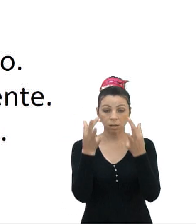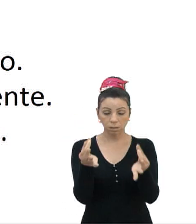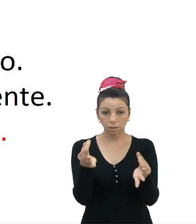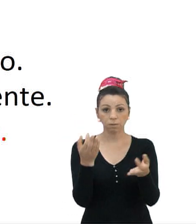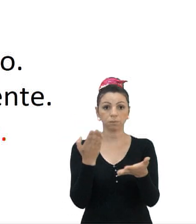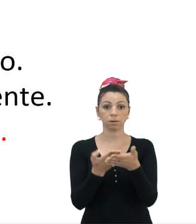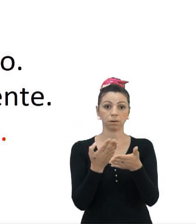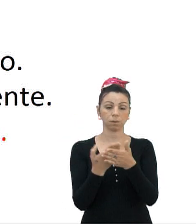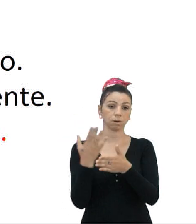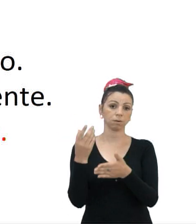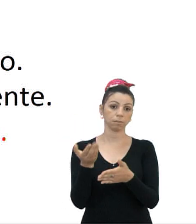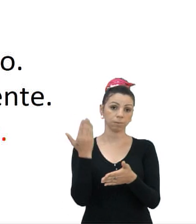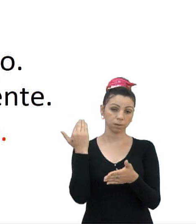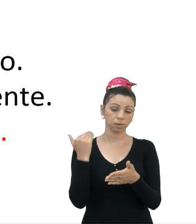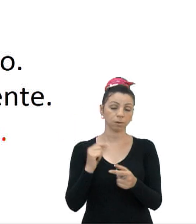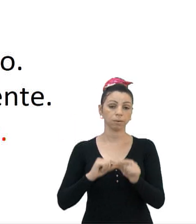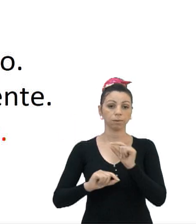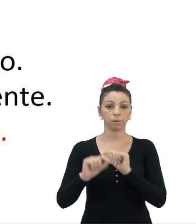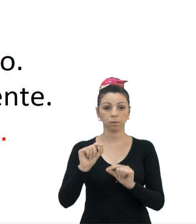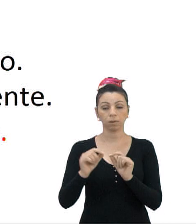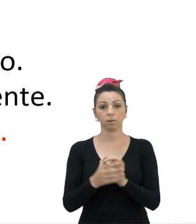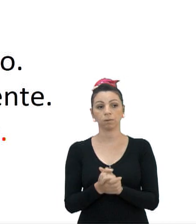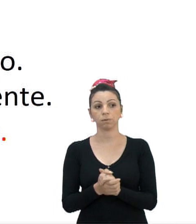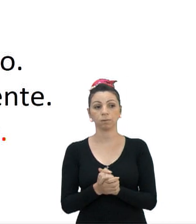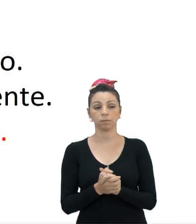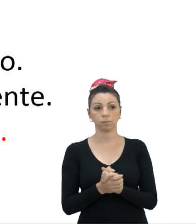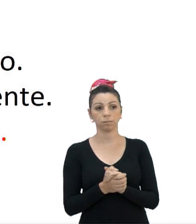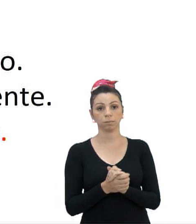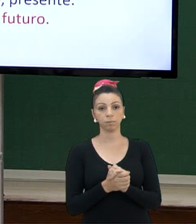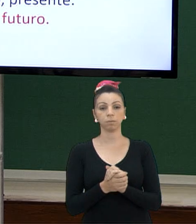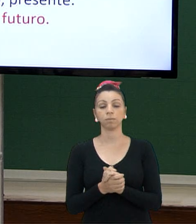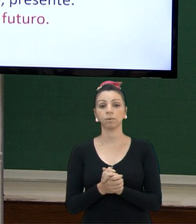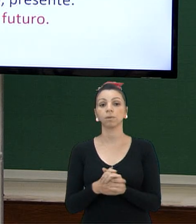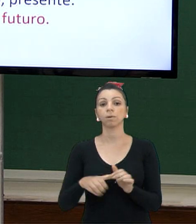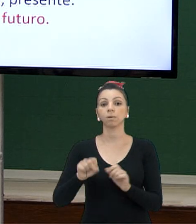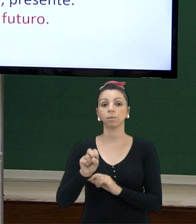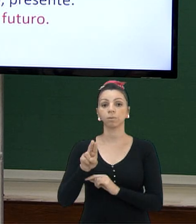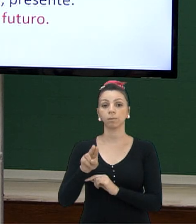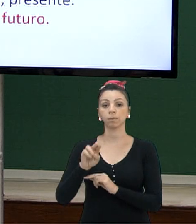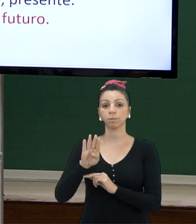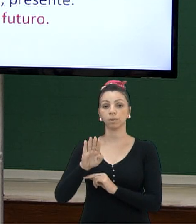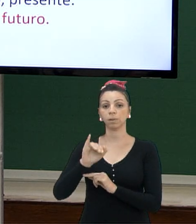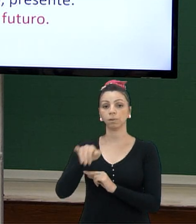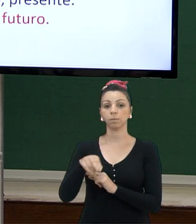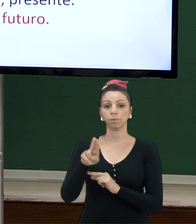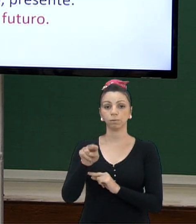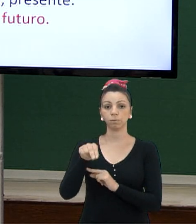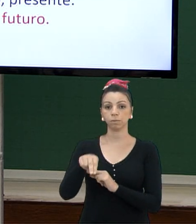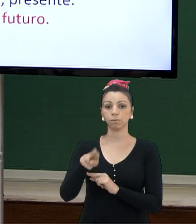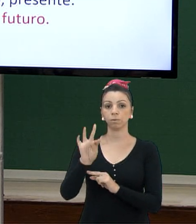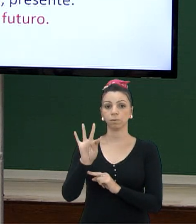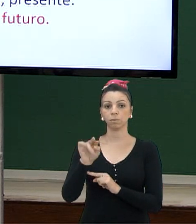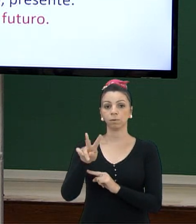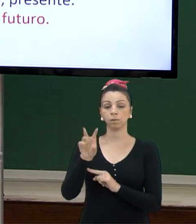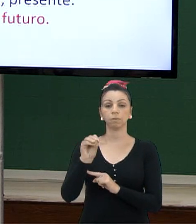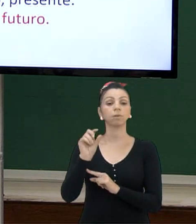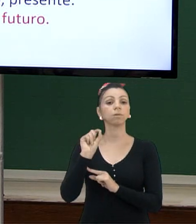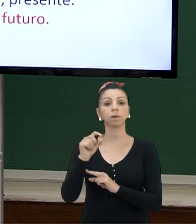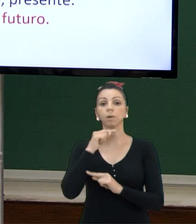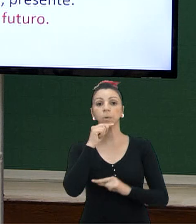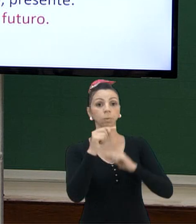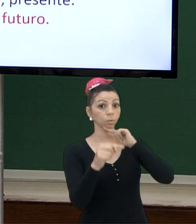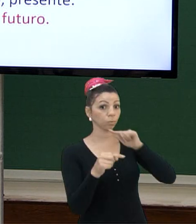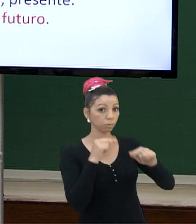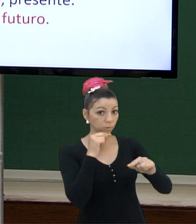aula anterior, você sabe que eu vou conjugar o modo subjuntivo. Lembram do modo subjuntivo? Ele vai indicar uma